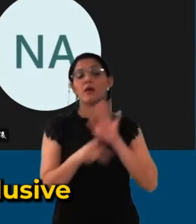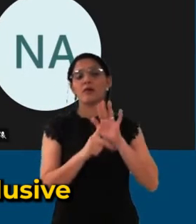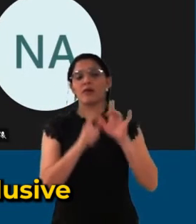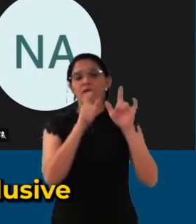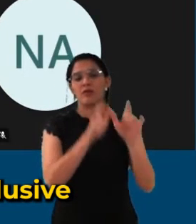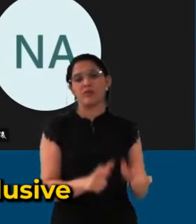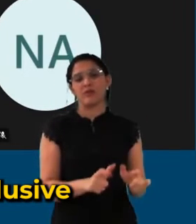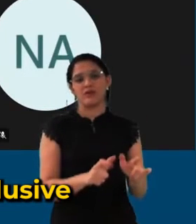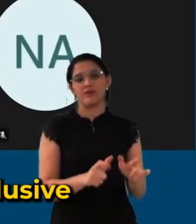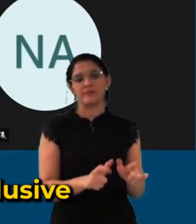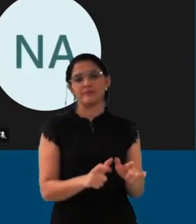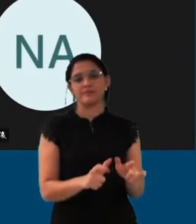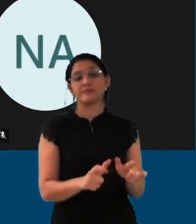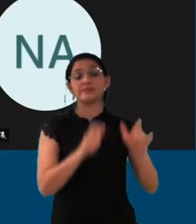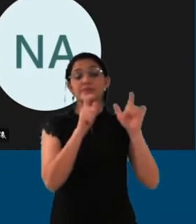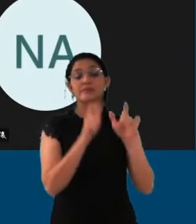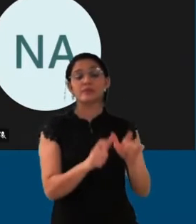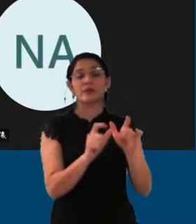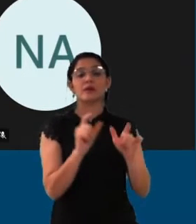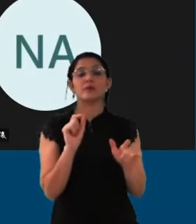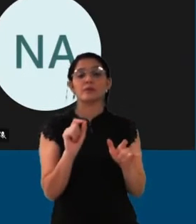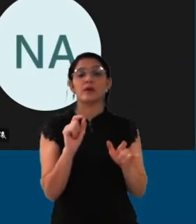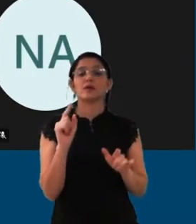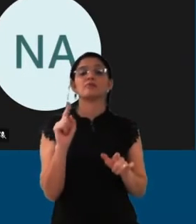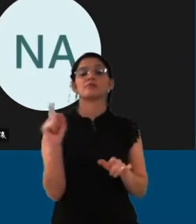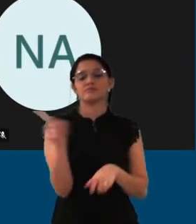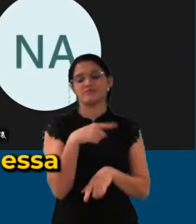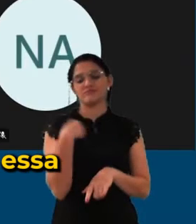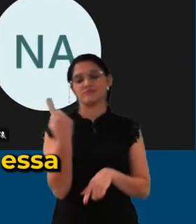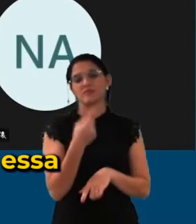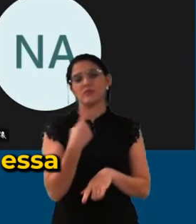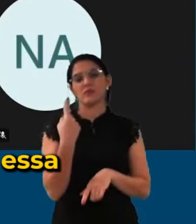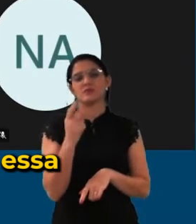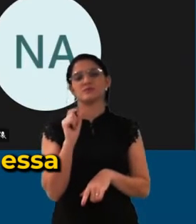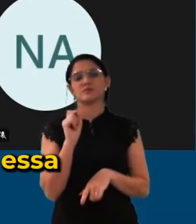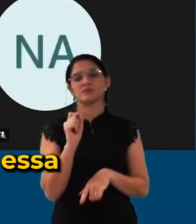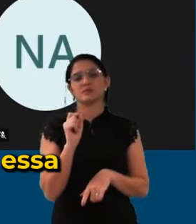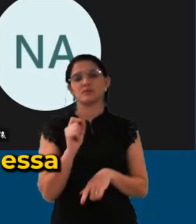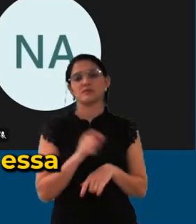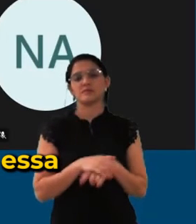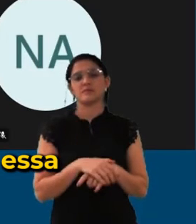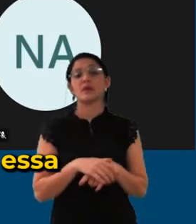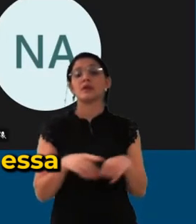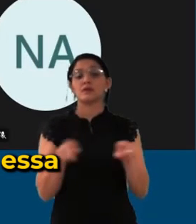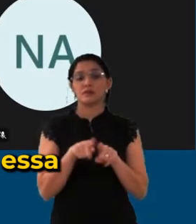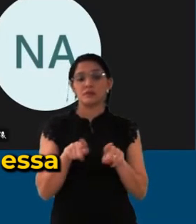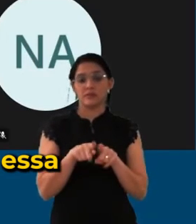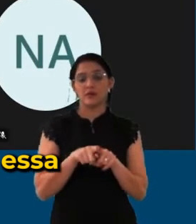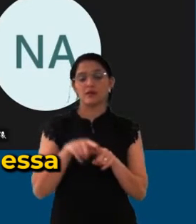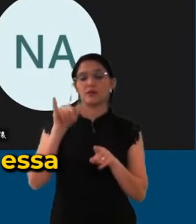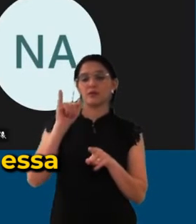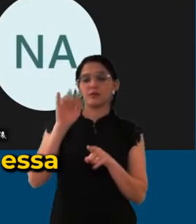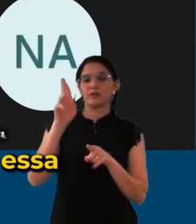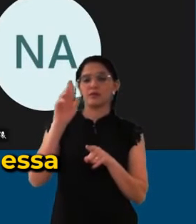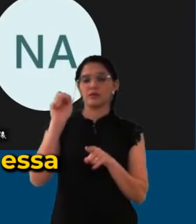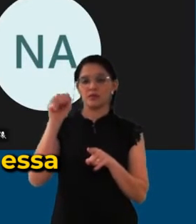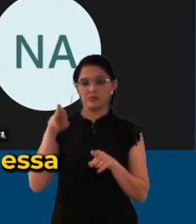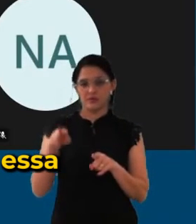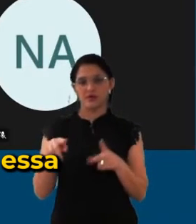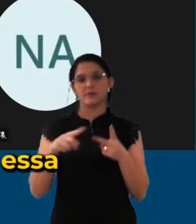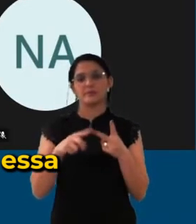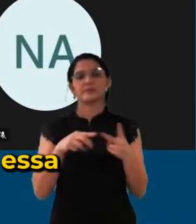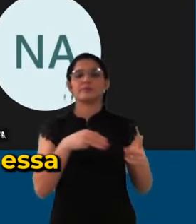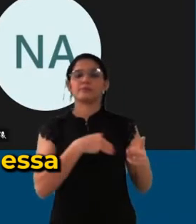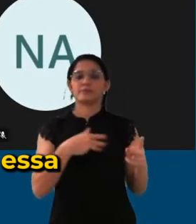todos nós, inclusive o IBRAM, enfim, o Ministério Público, enfim, todos nós precisamos